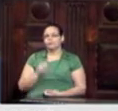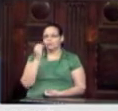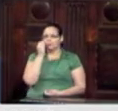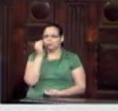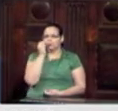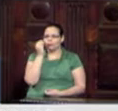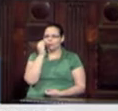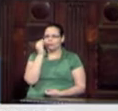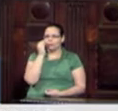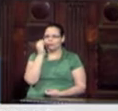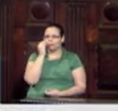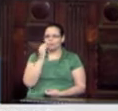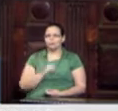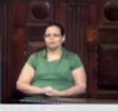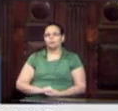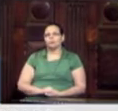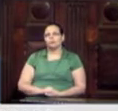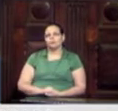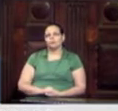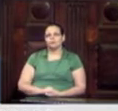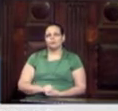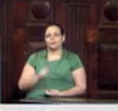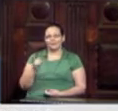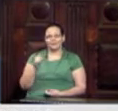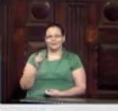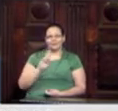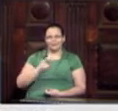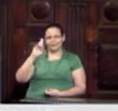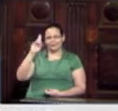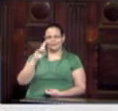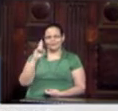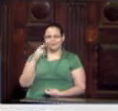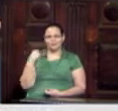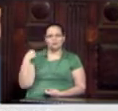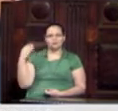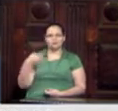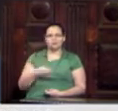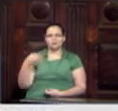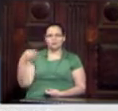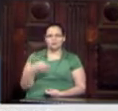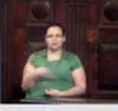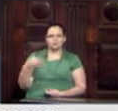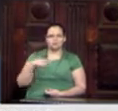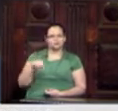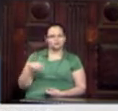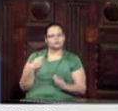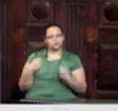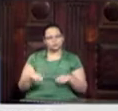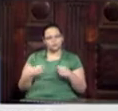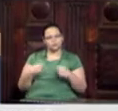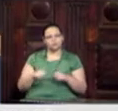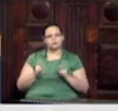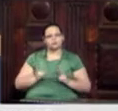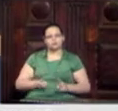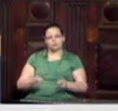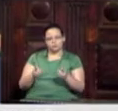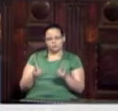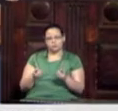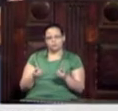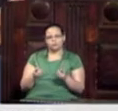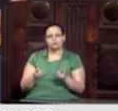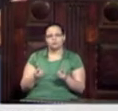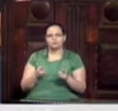mostrou-me as gestões que por aqui passaram que a gente deveria estar sempre